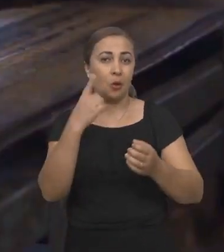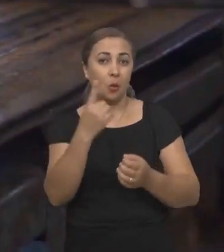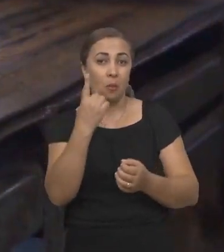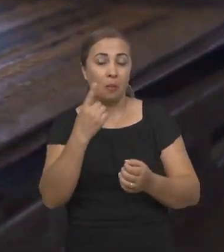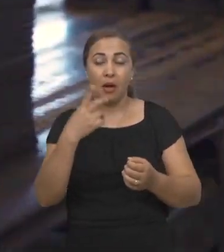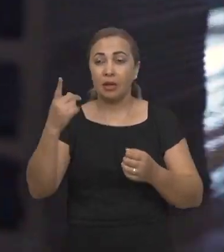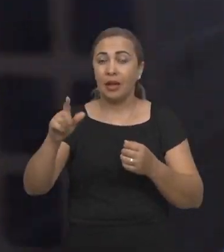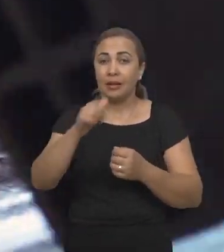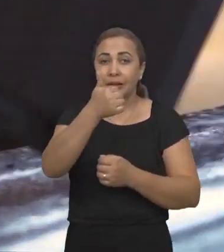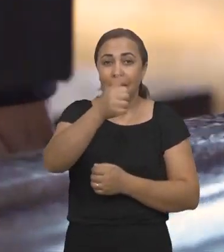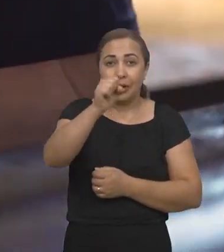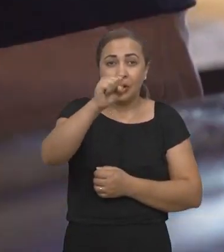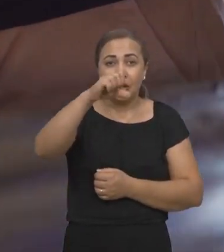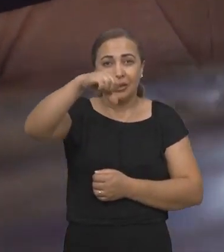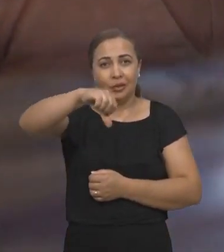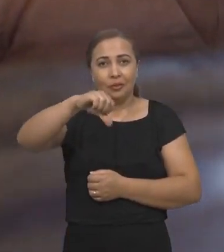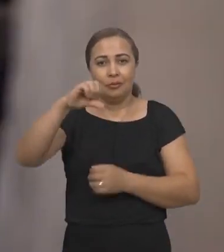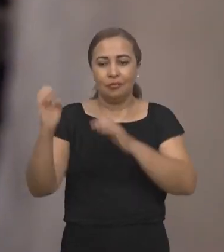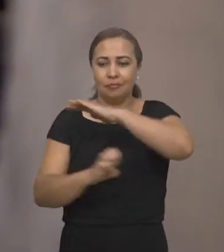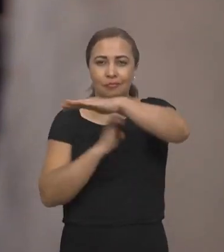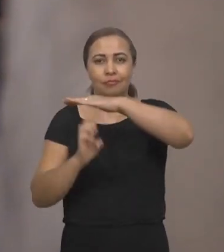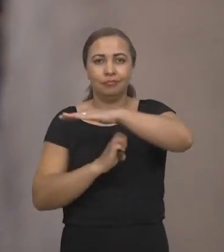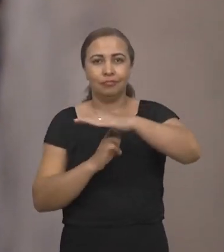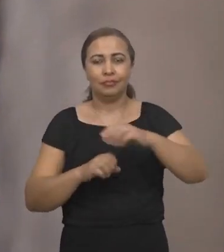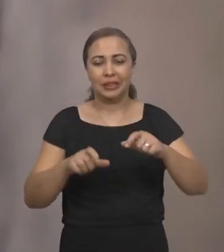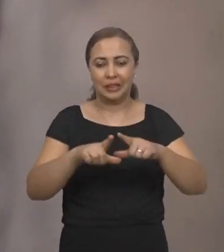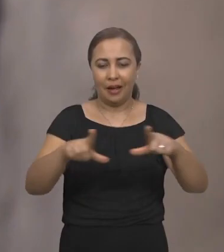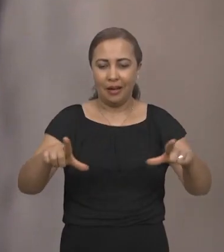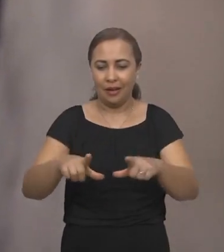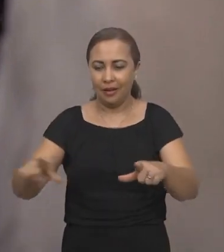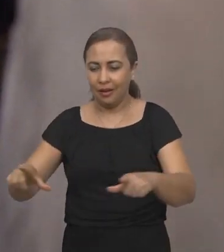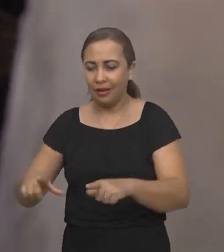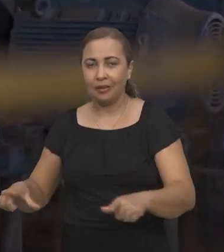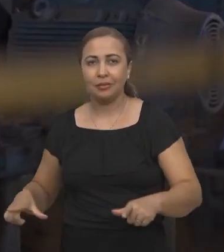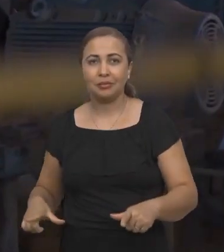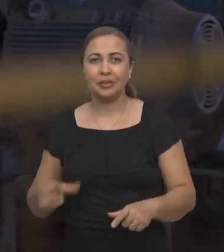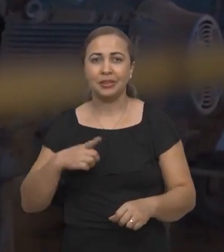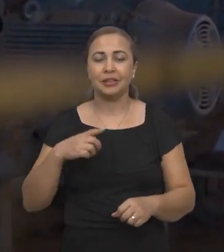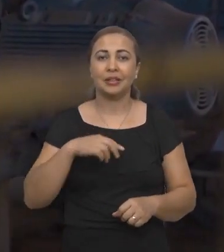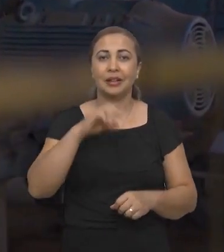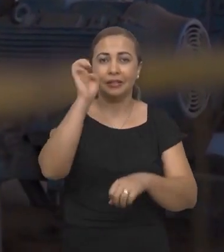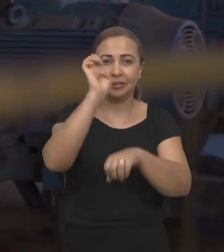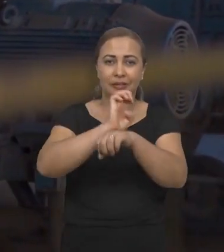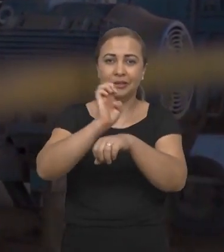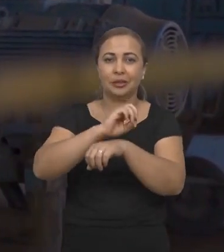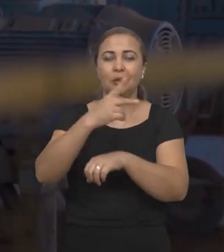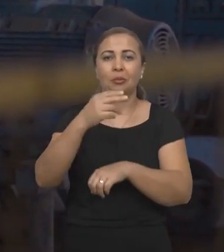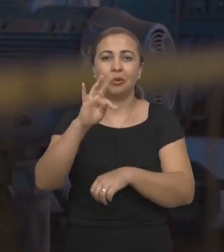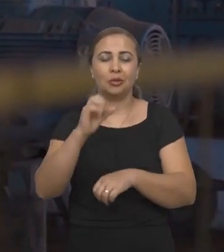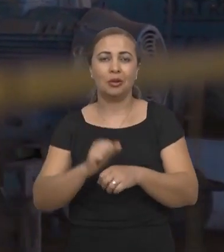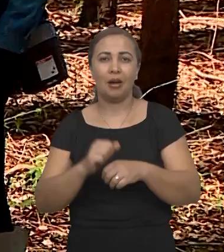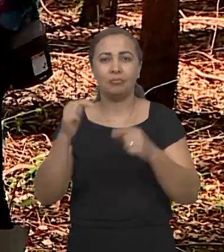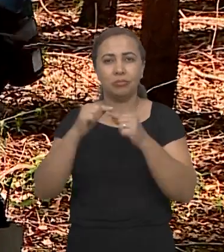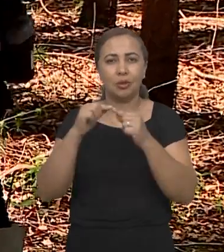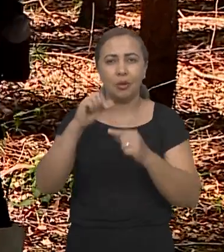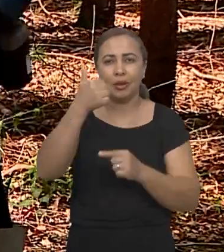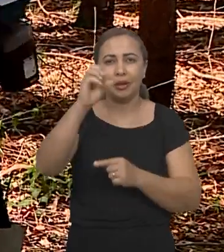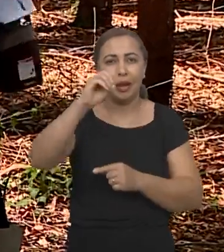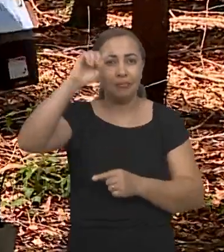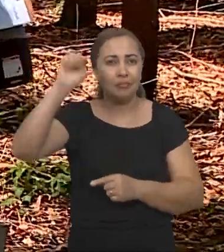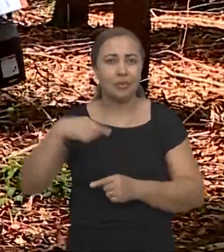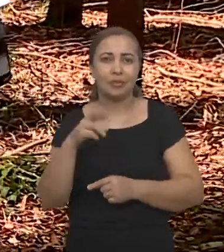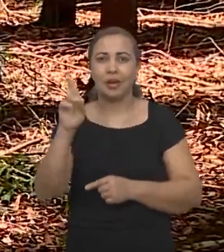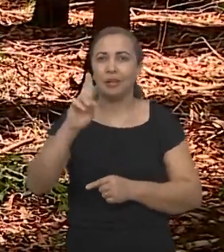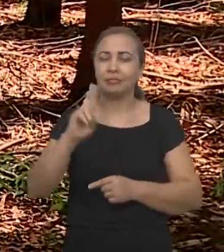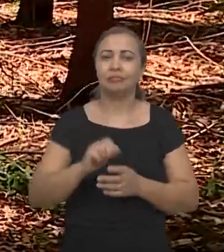Uma das 189 empresas ceramistas existentes no estado potiguar investiu R$10 mil em um